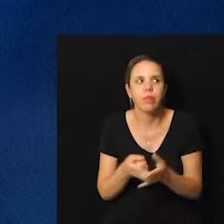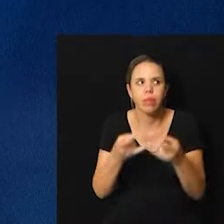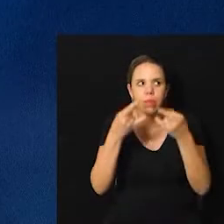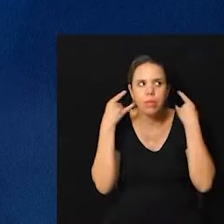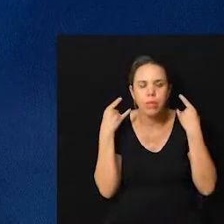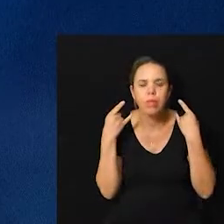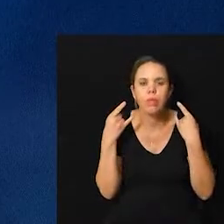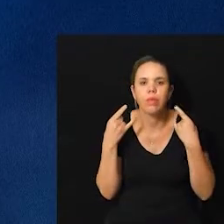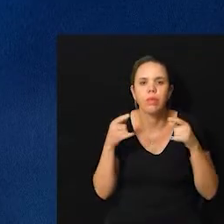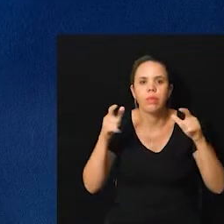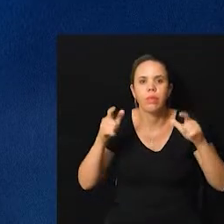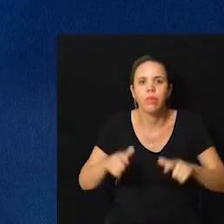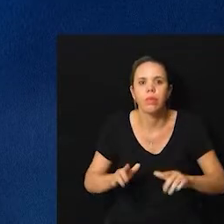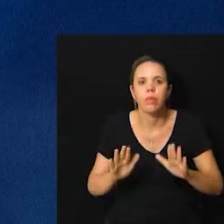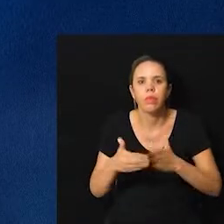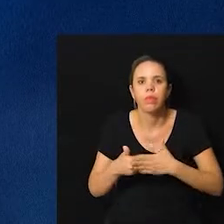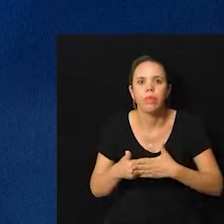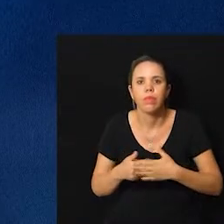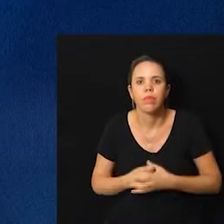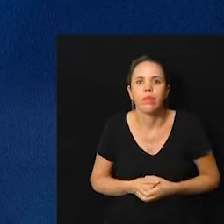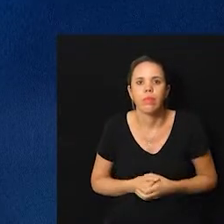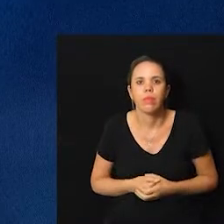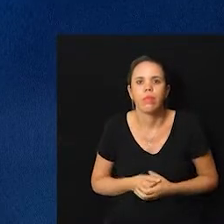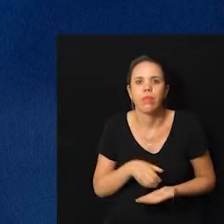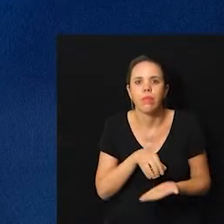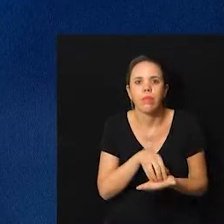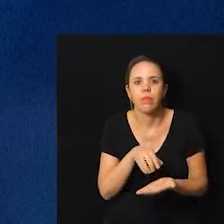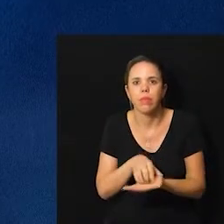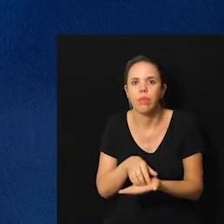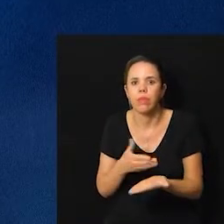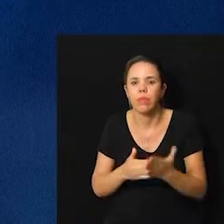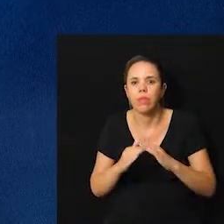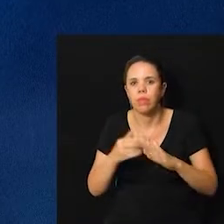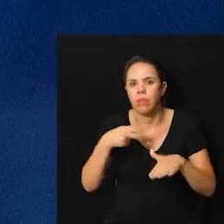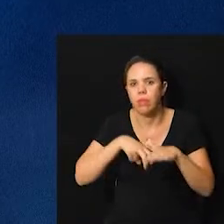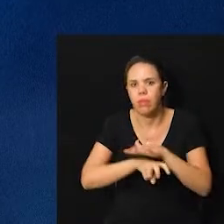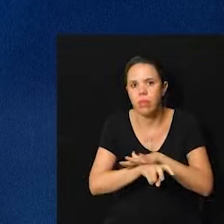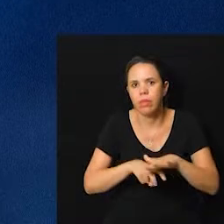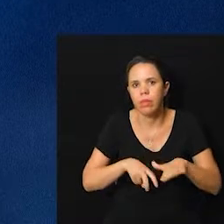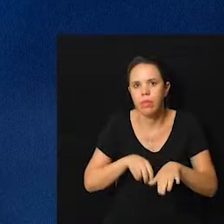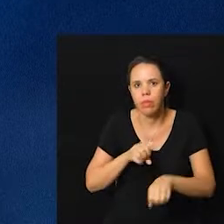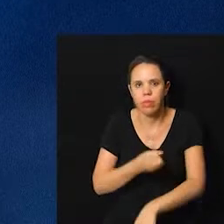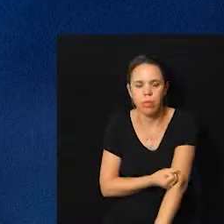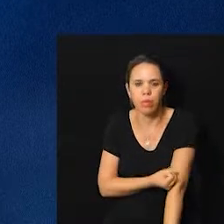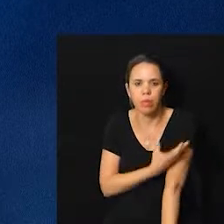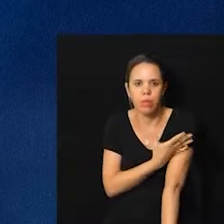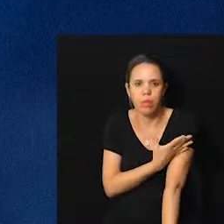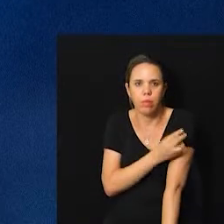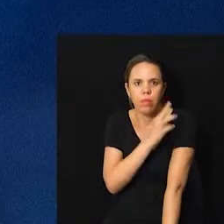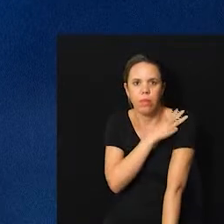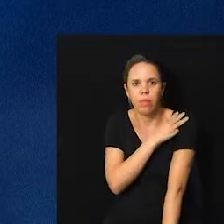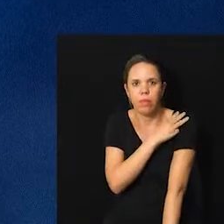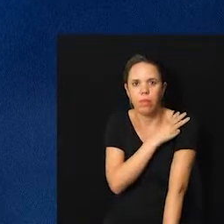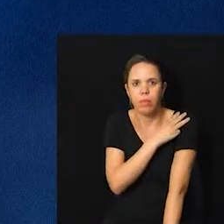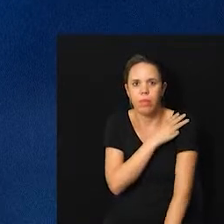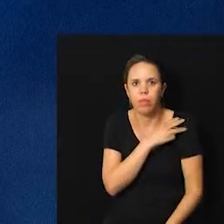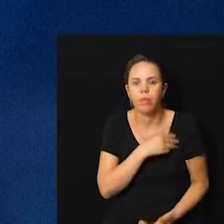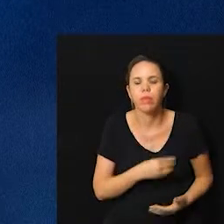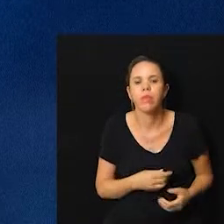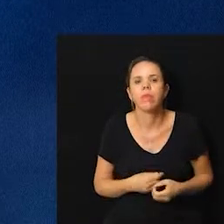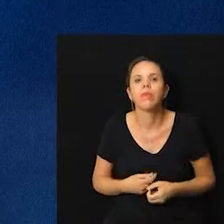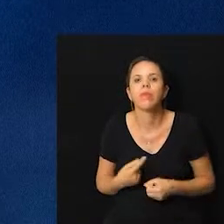março desse ano, que obriga o uso de máscaras em ambientes fechados, nas unidades de educação infantil,